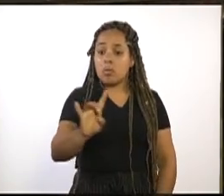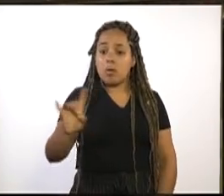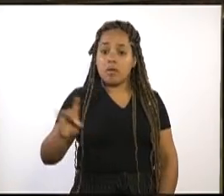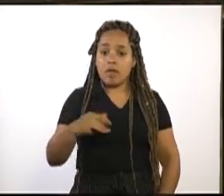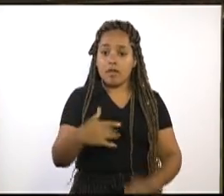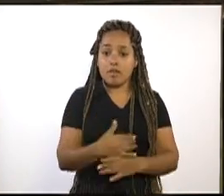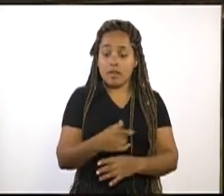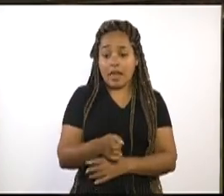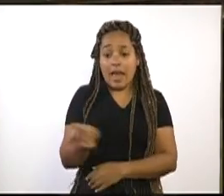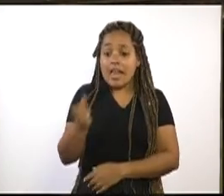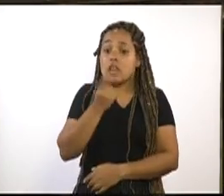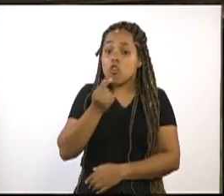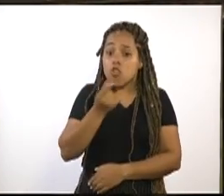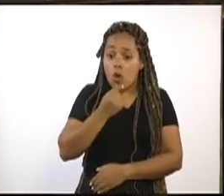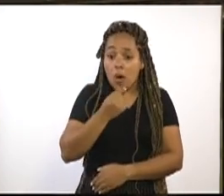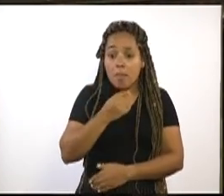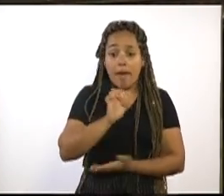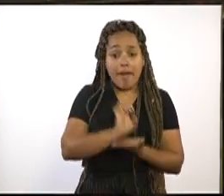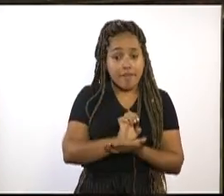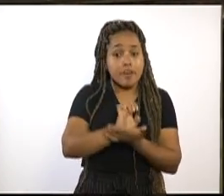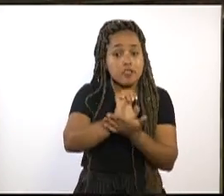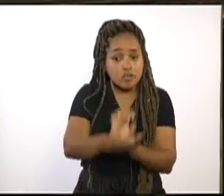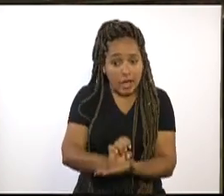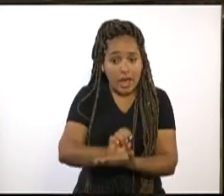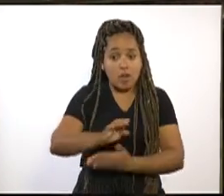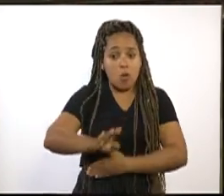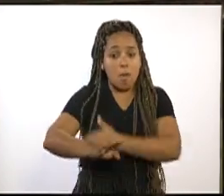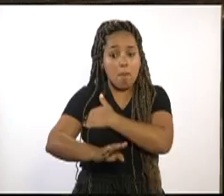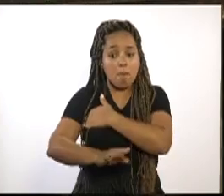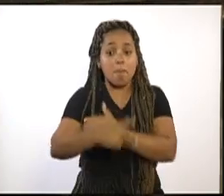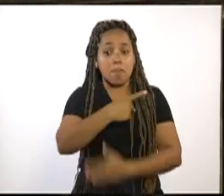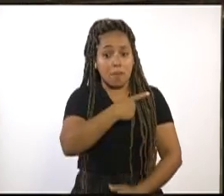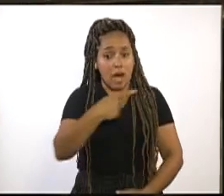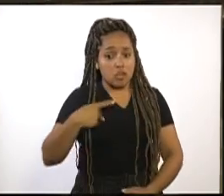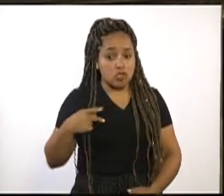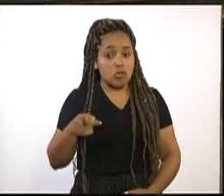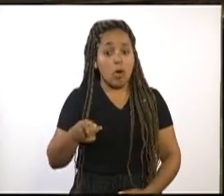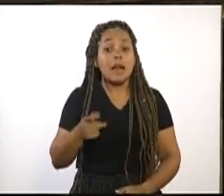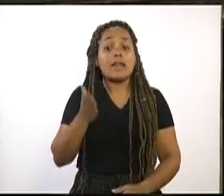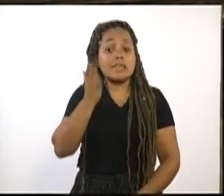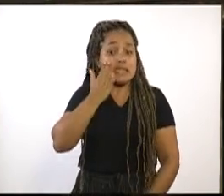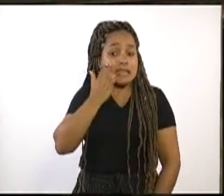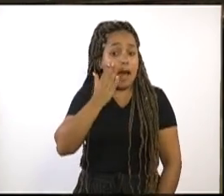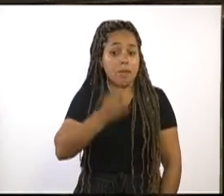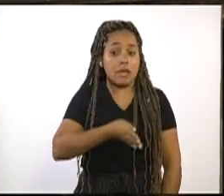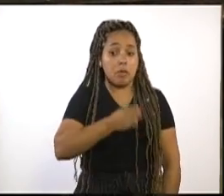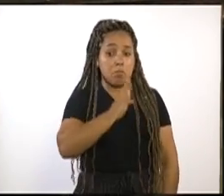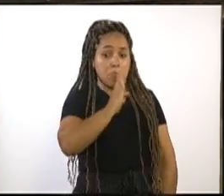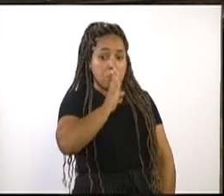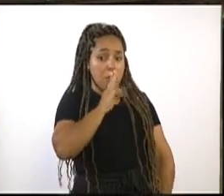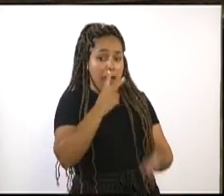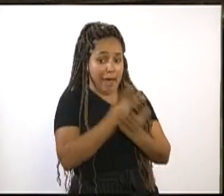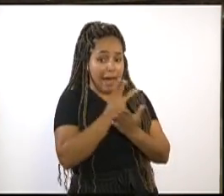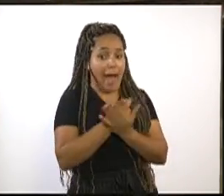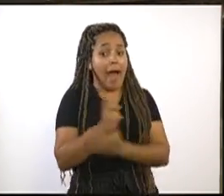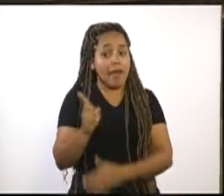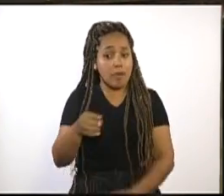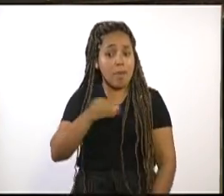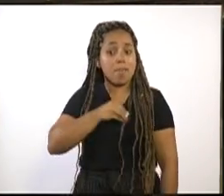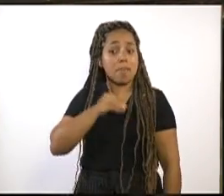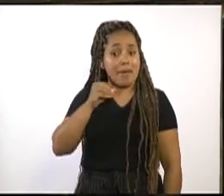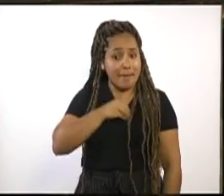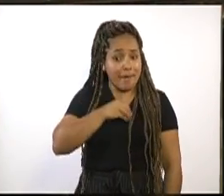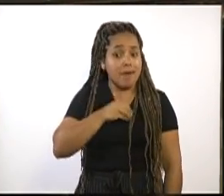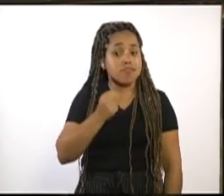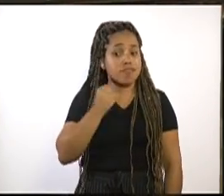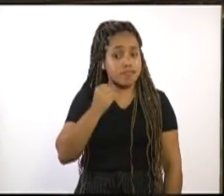é pastor, é evangélico, a omissão também é pecado, né? Então, o